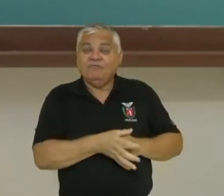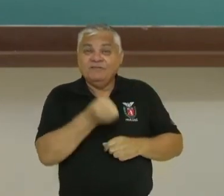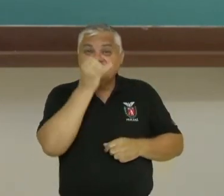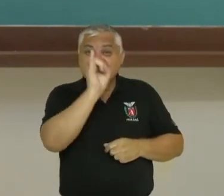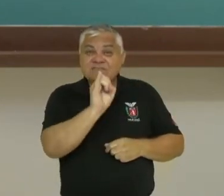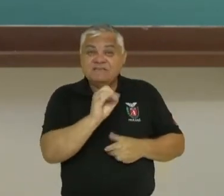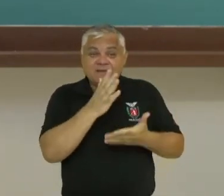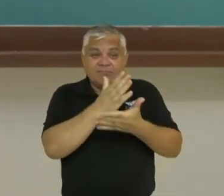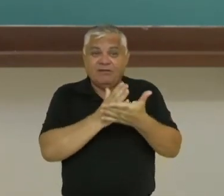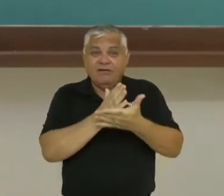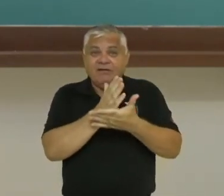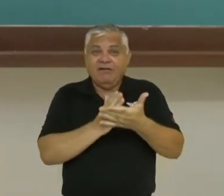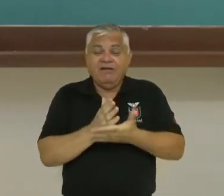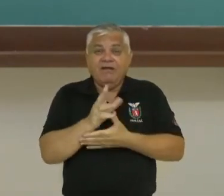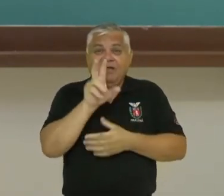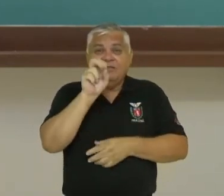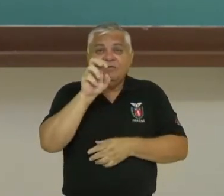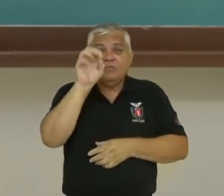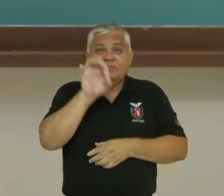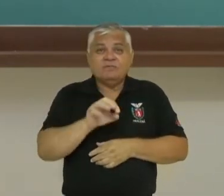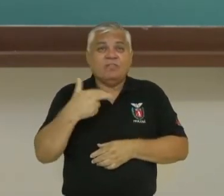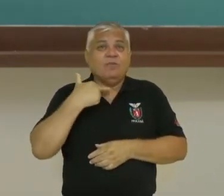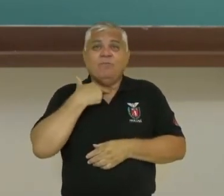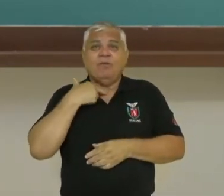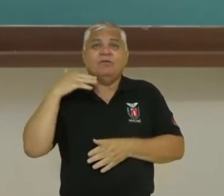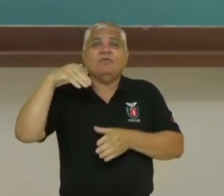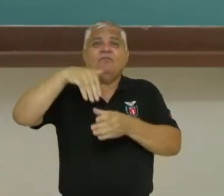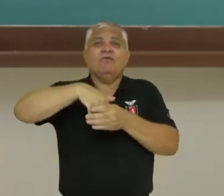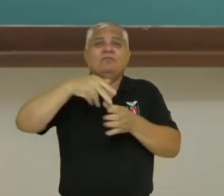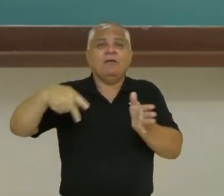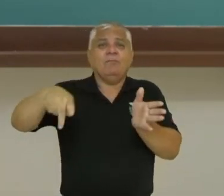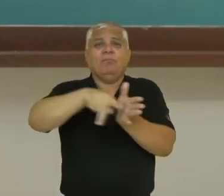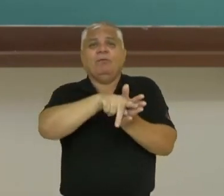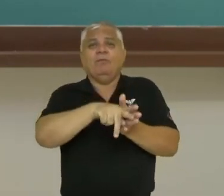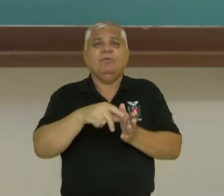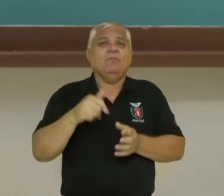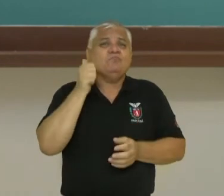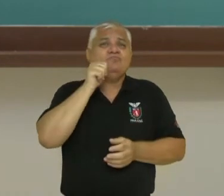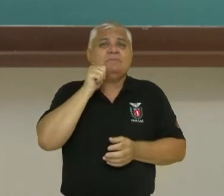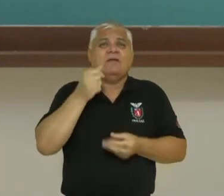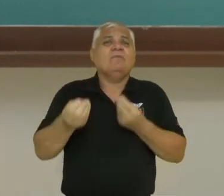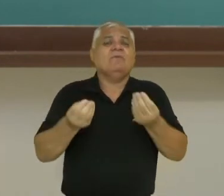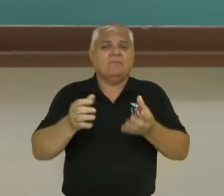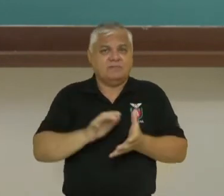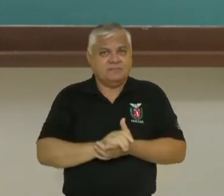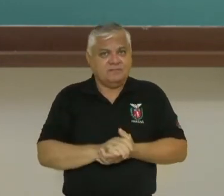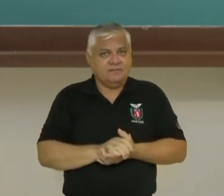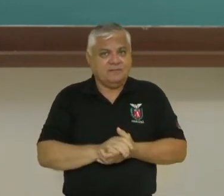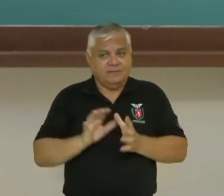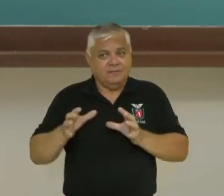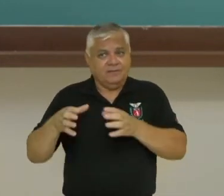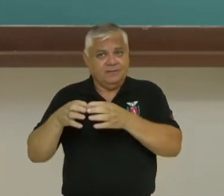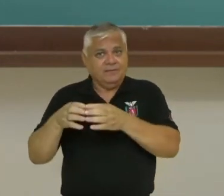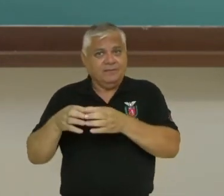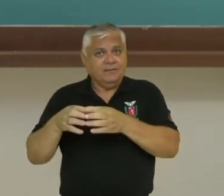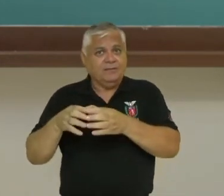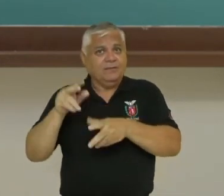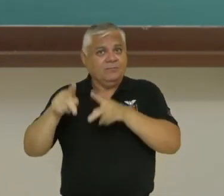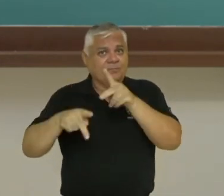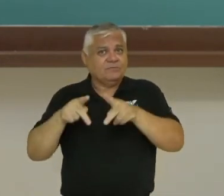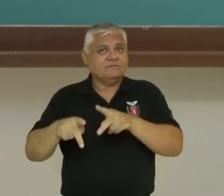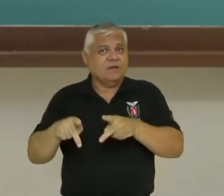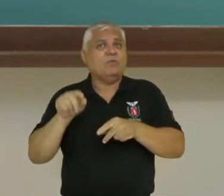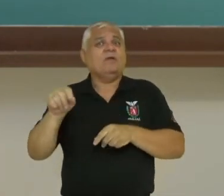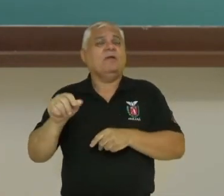menos metade da população não pôde fazer parte desse evento? Metade da população, que